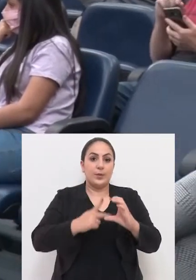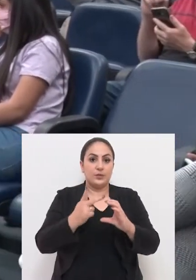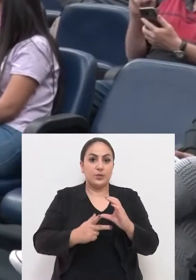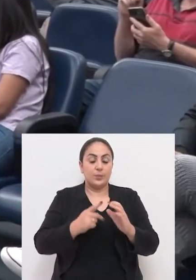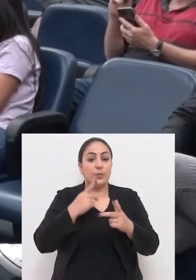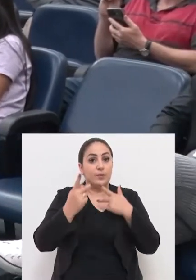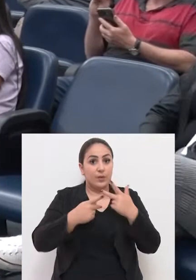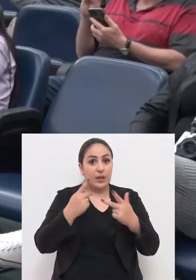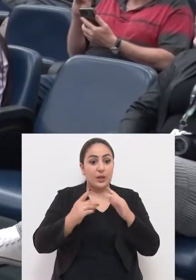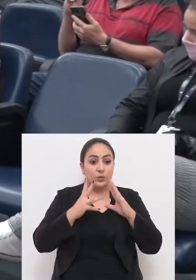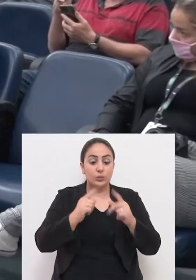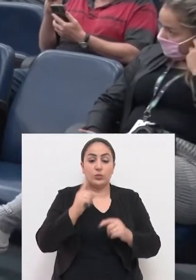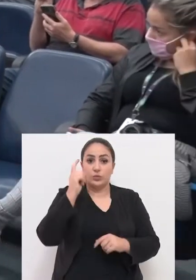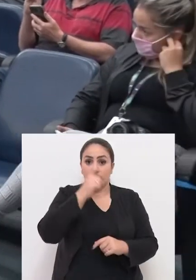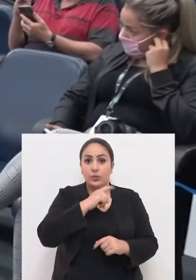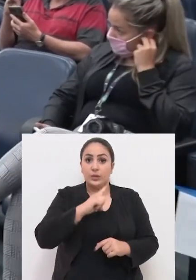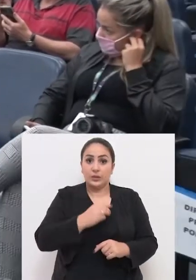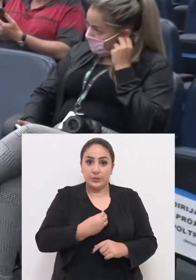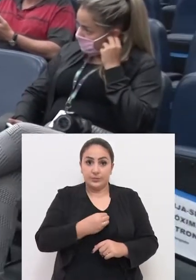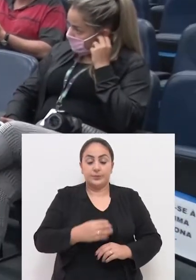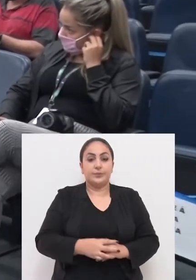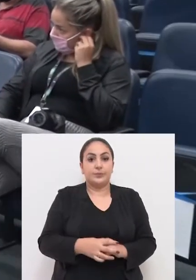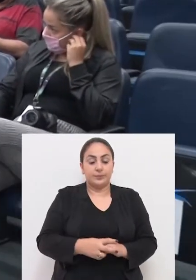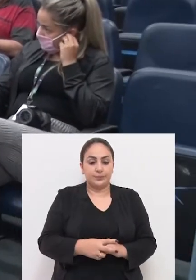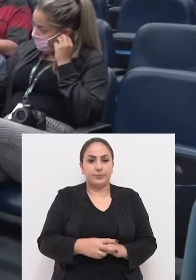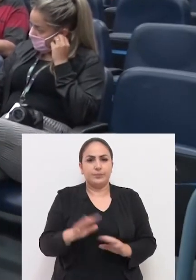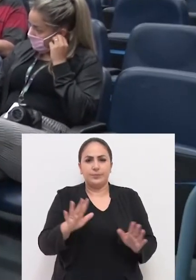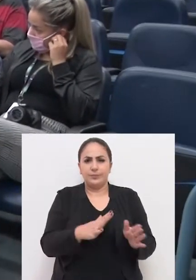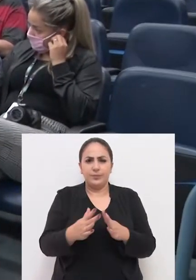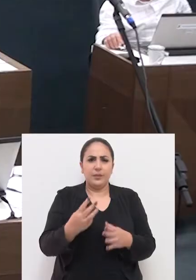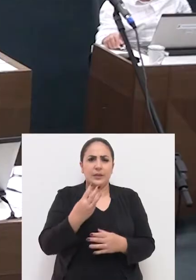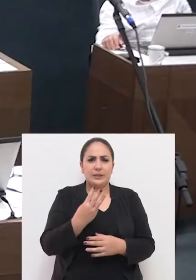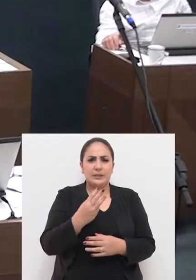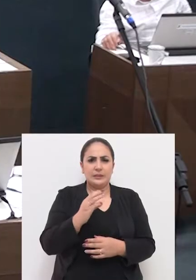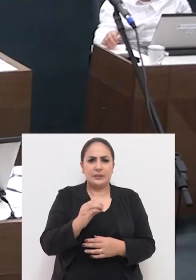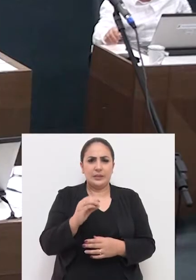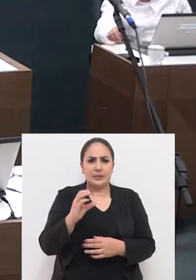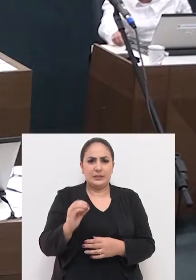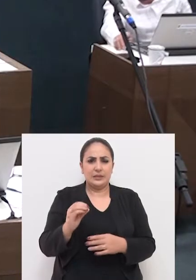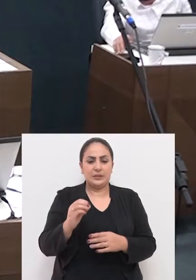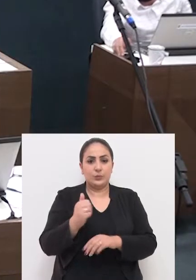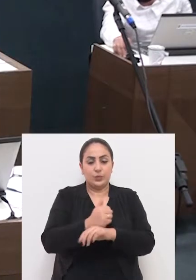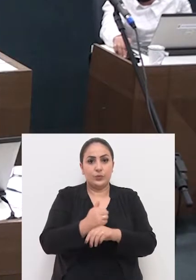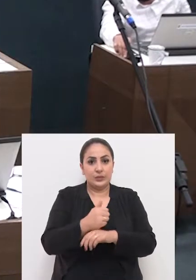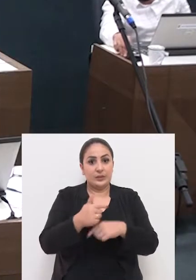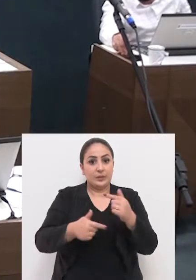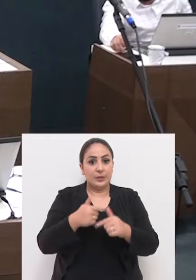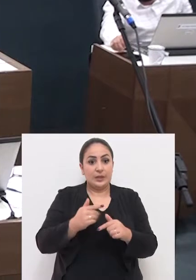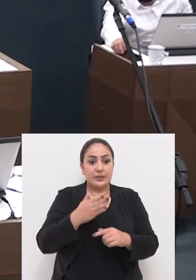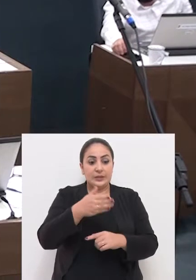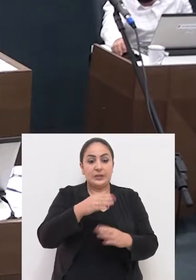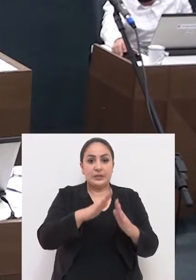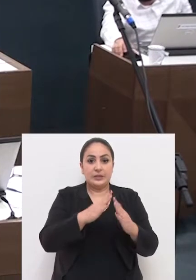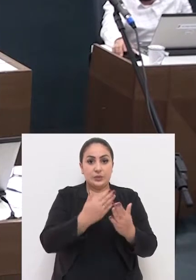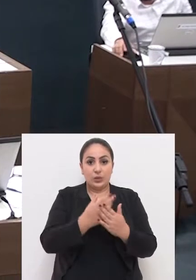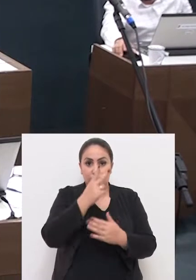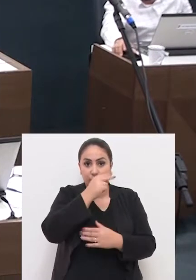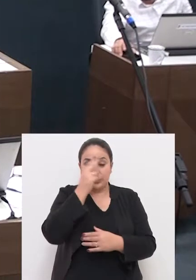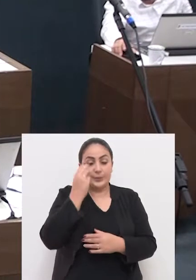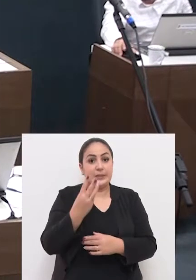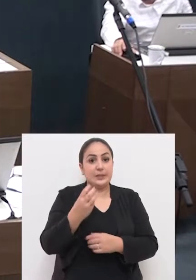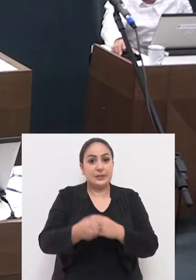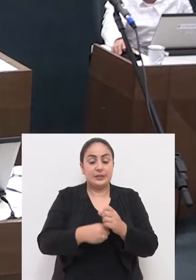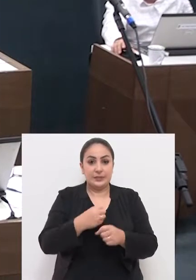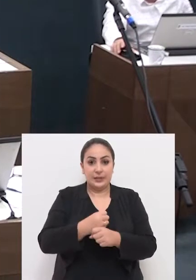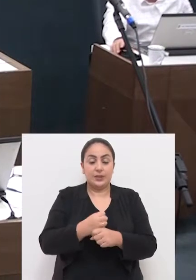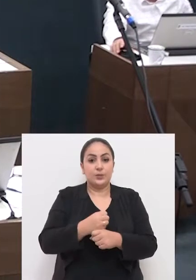procuraram a Câmara de Vereadores para relatar a dificuldade. Cerca de 300 profissionais que atuavam nas escolas